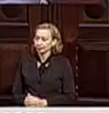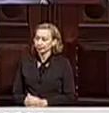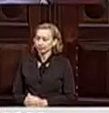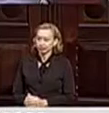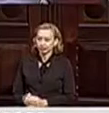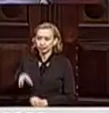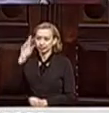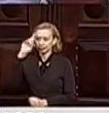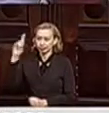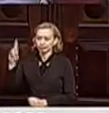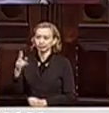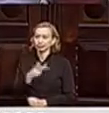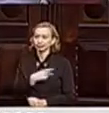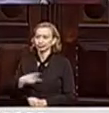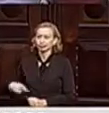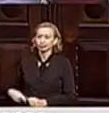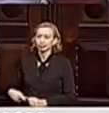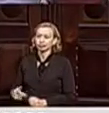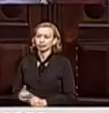Senhor presidente,